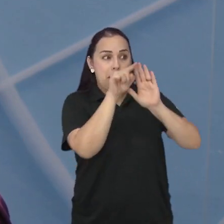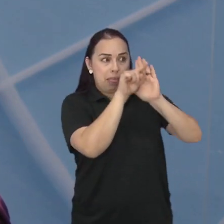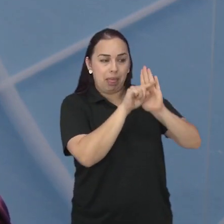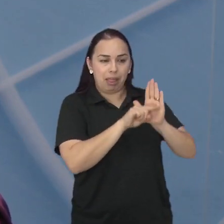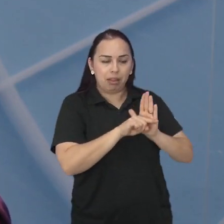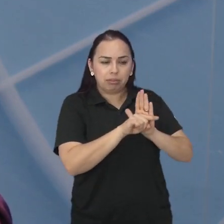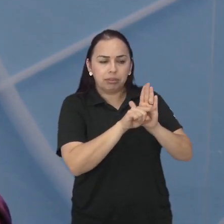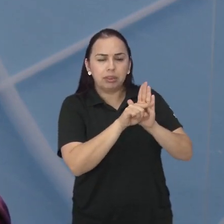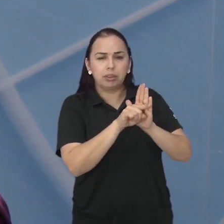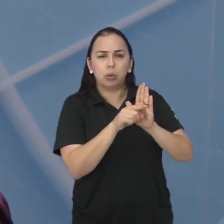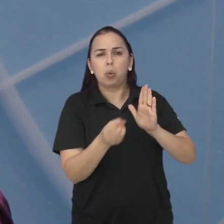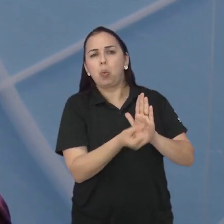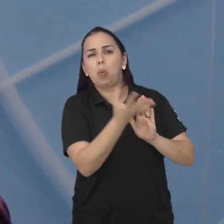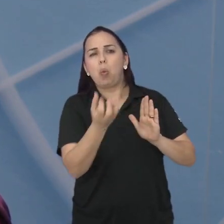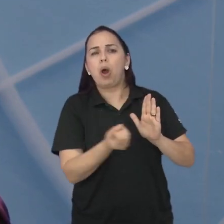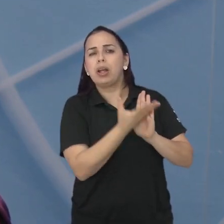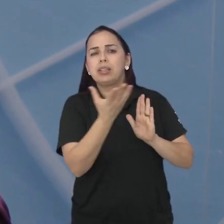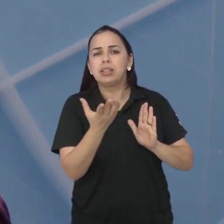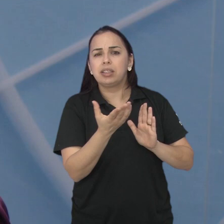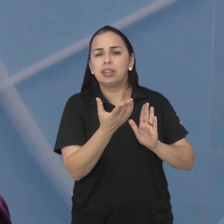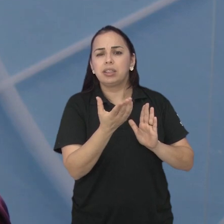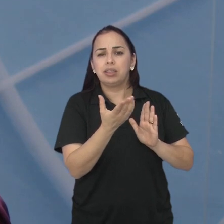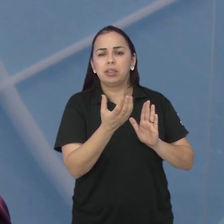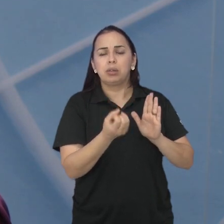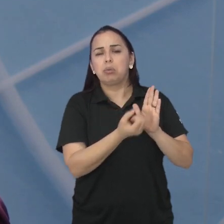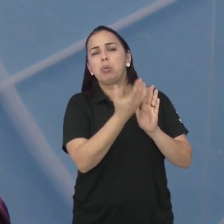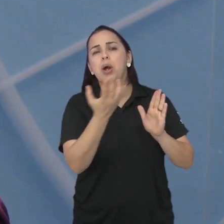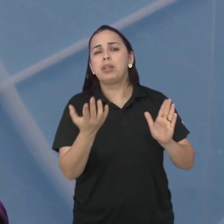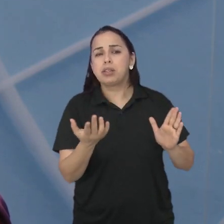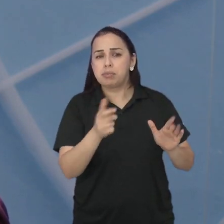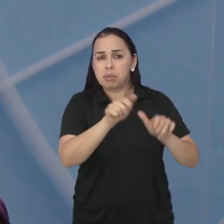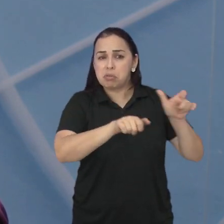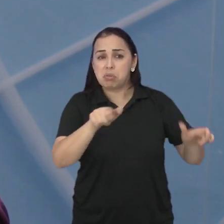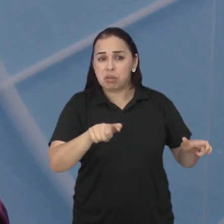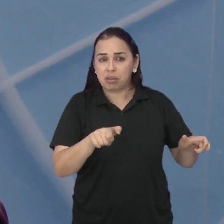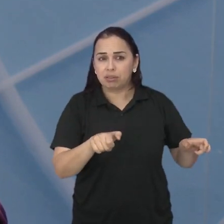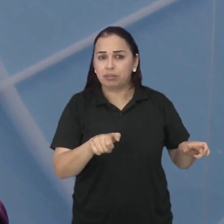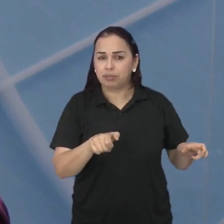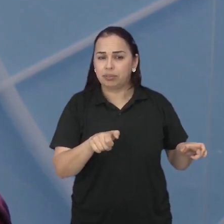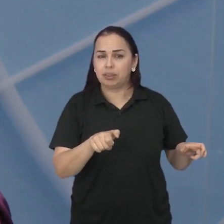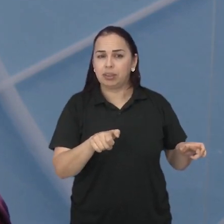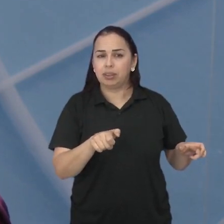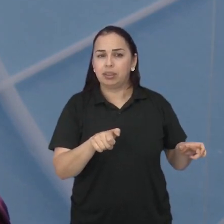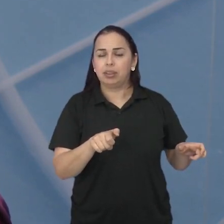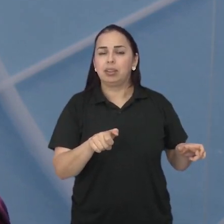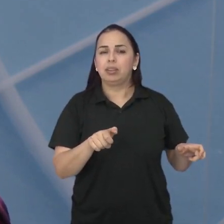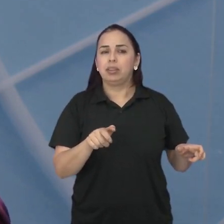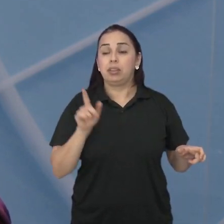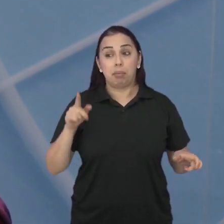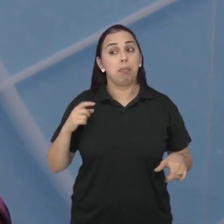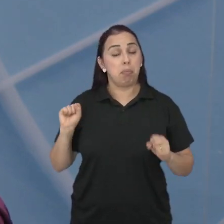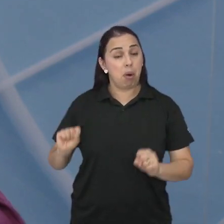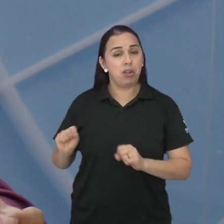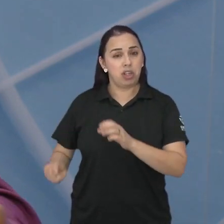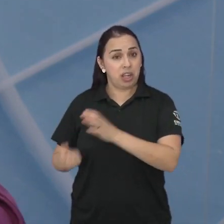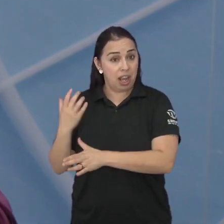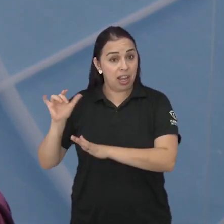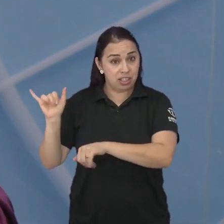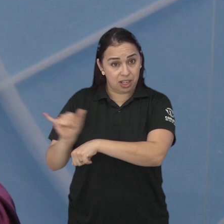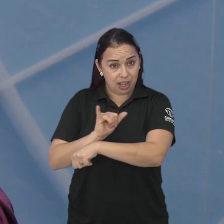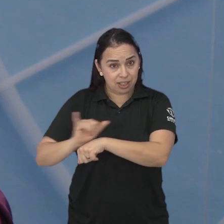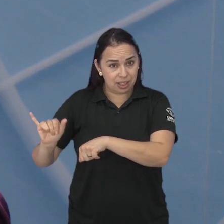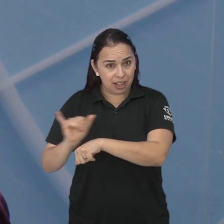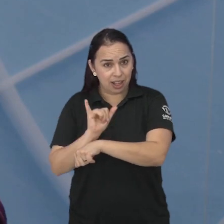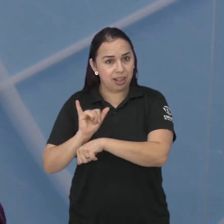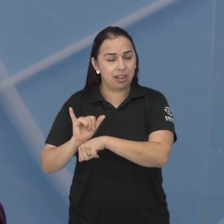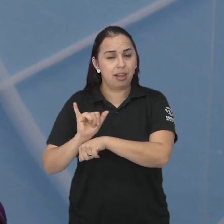fazer mapeamento, você consegue ver até um prognóstico daqui a alguns anos. Dá para saber isso. Então você pode achar ferramentas, você pode articular,